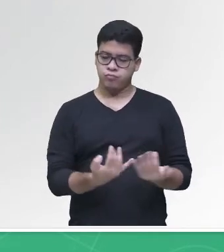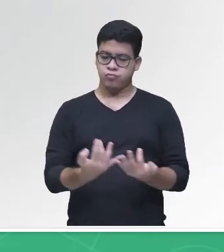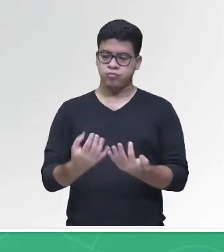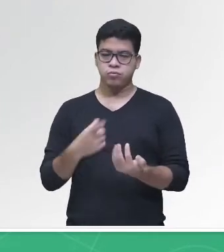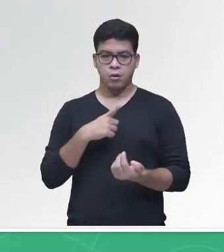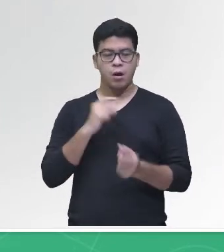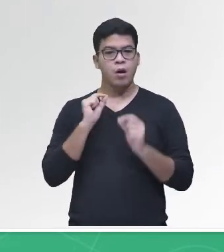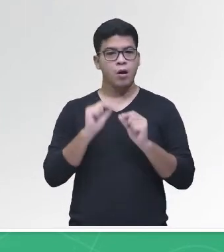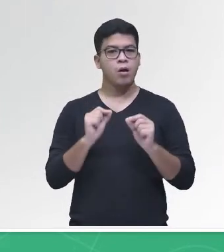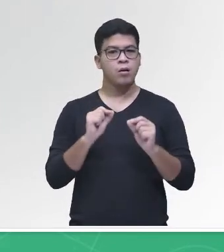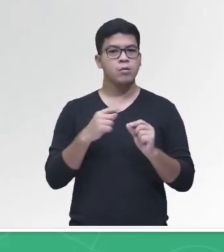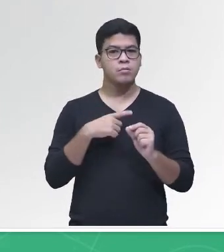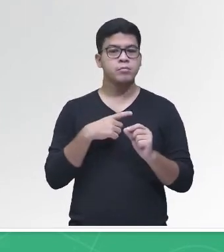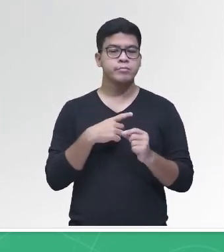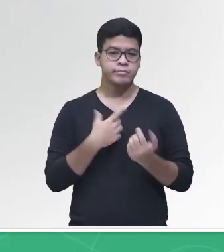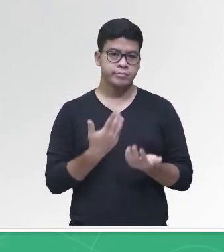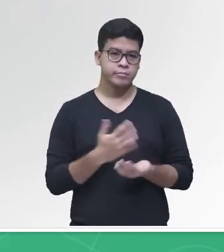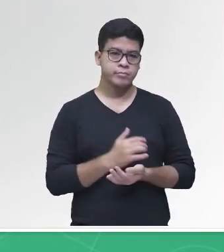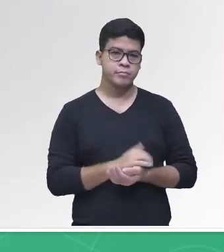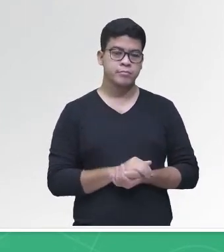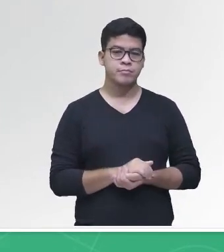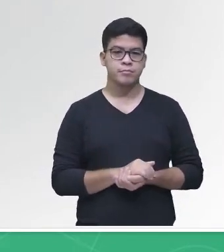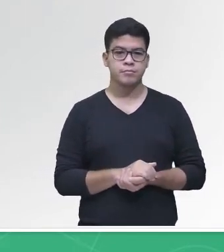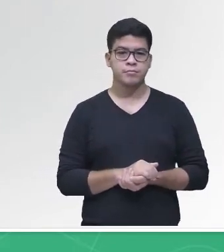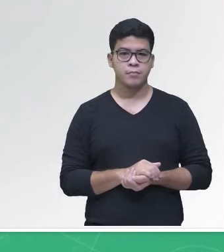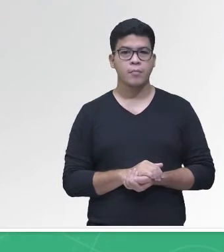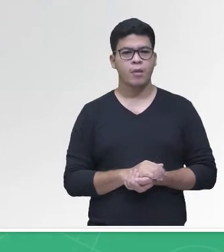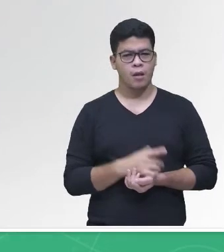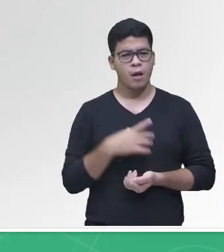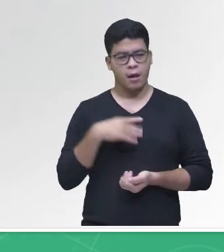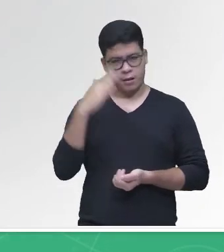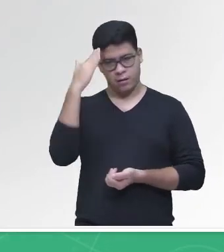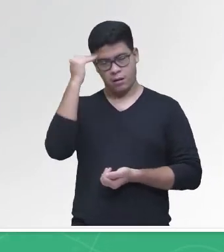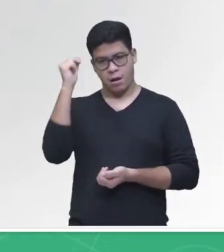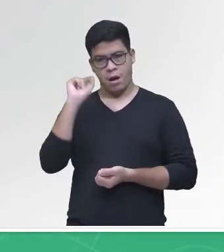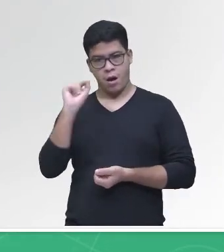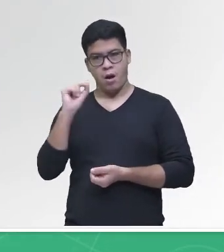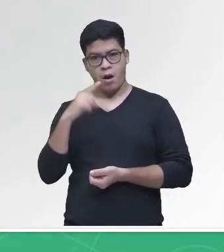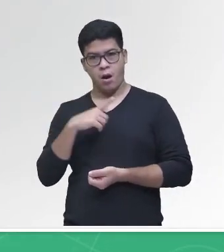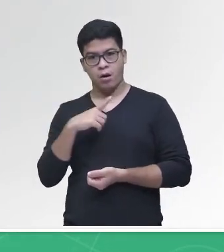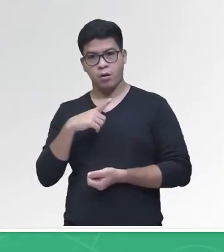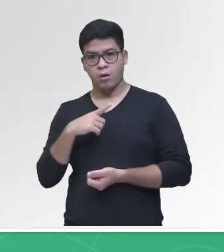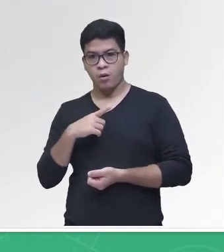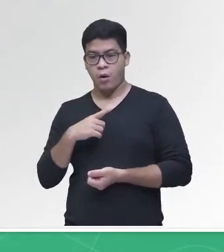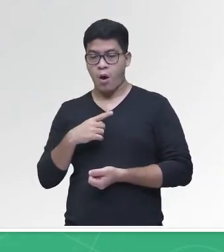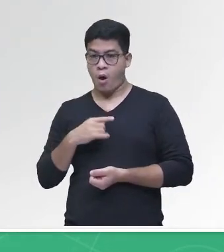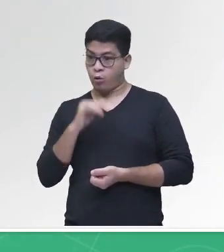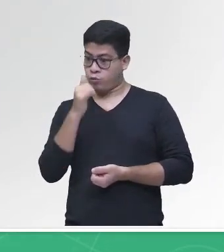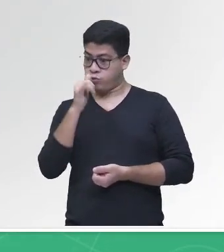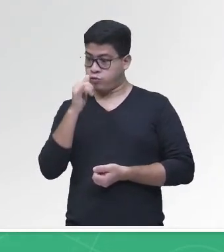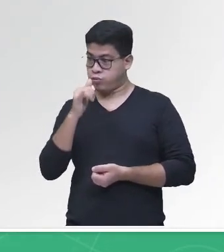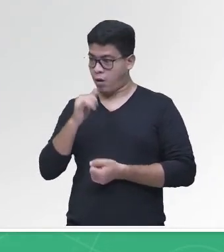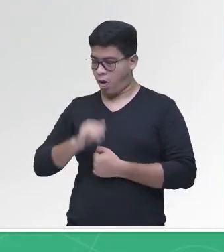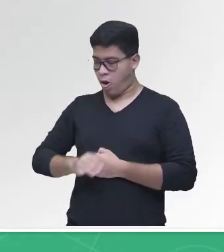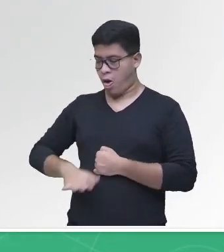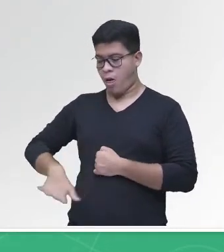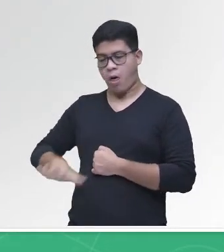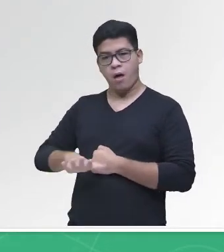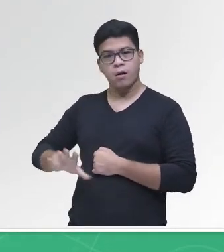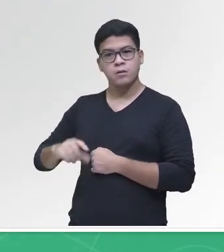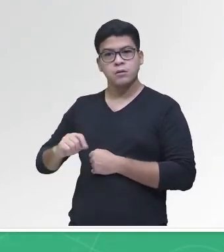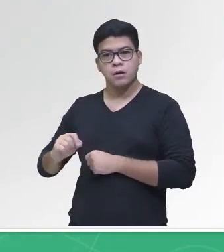tem. Aí eu vou... E os elétrons que estão aqui na Terra, eles vão subir. Ou seja, nós temos